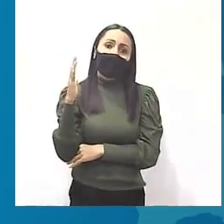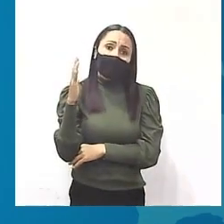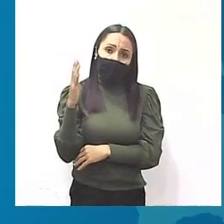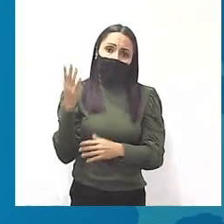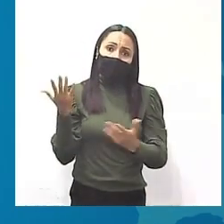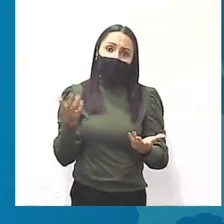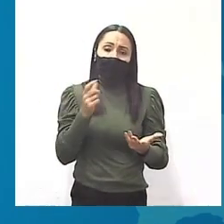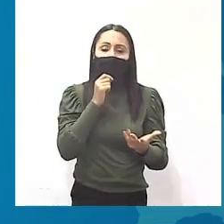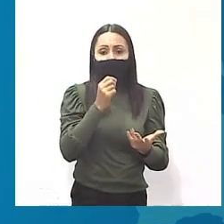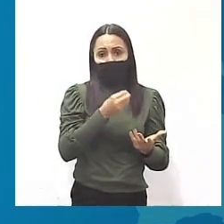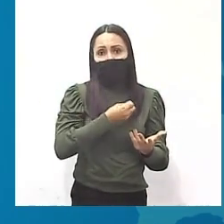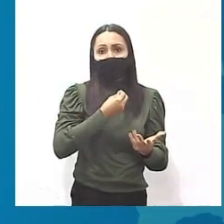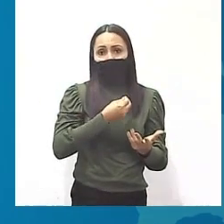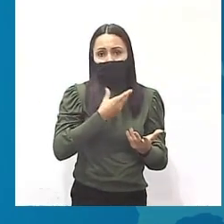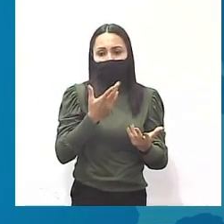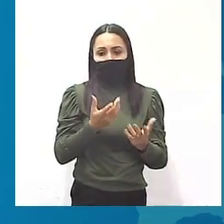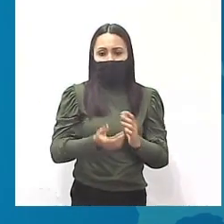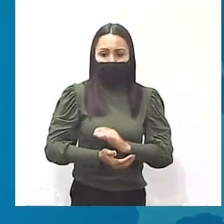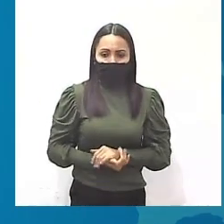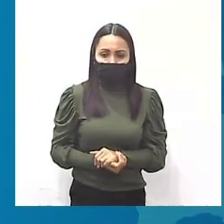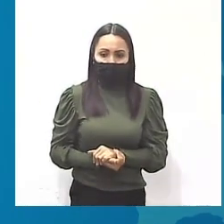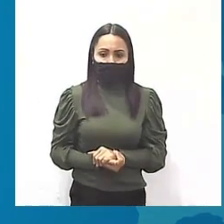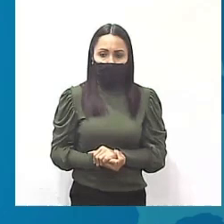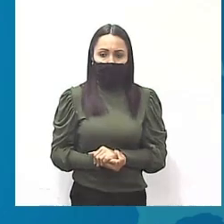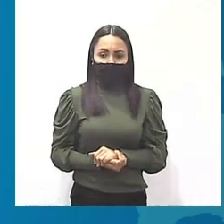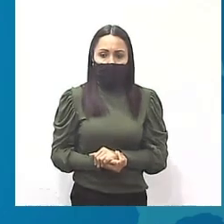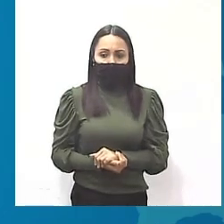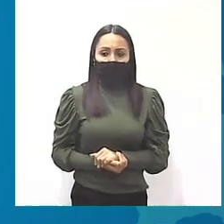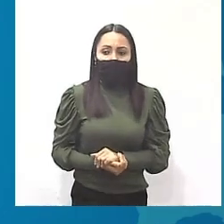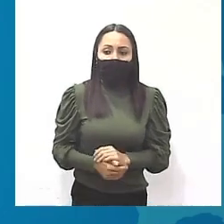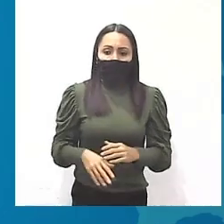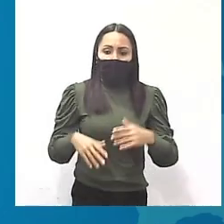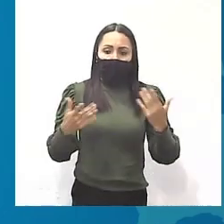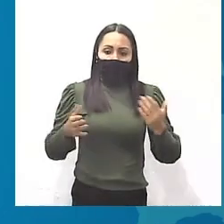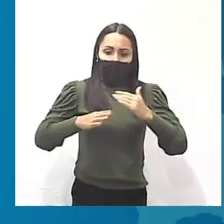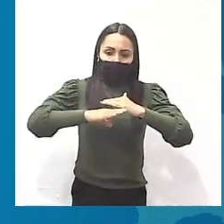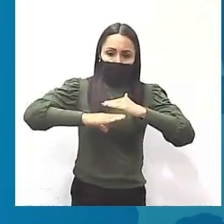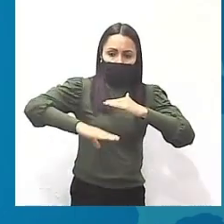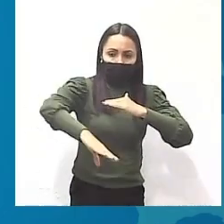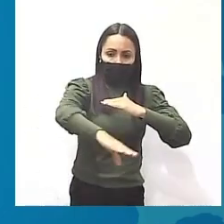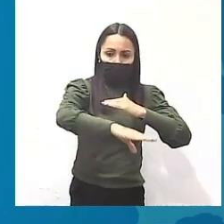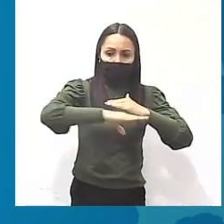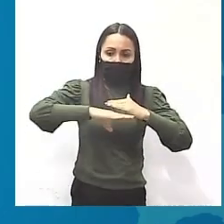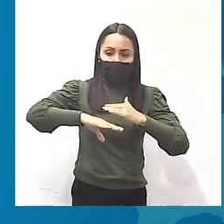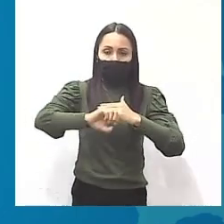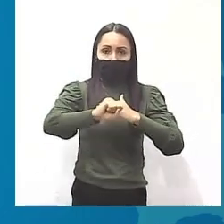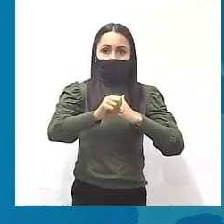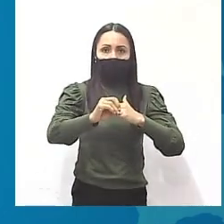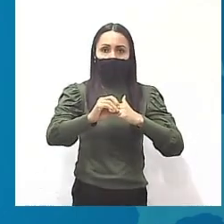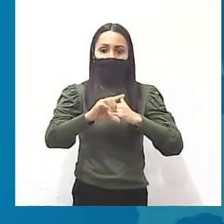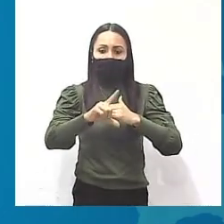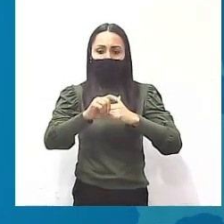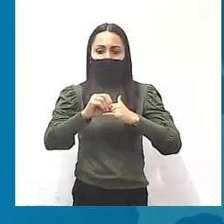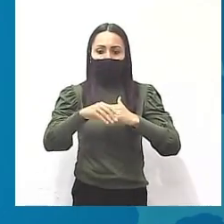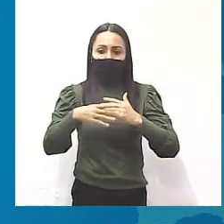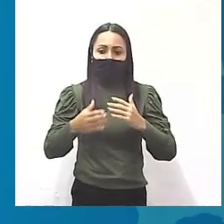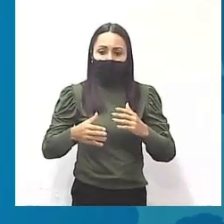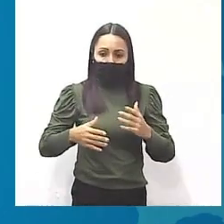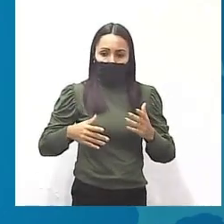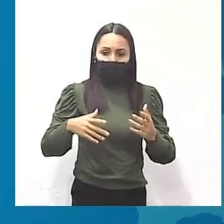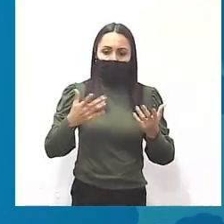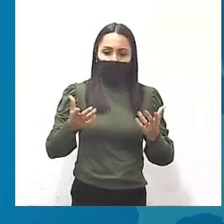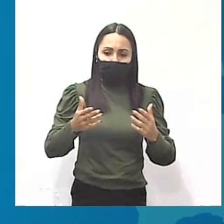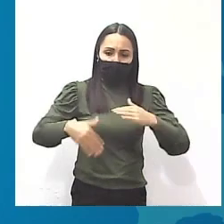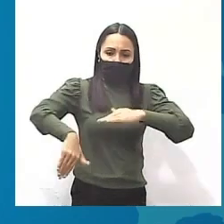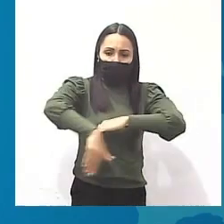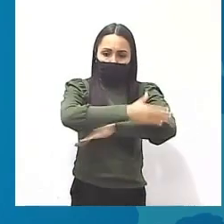existe. Bom, outro fator também é a impermeabilização do solo, porque em áreas com muitas